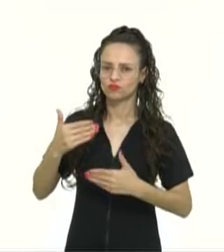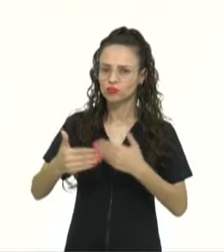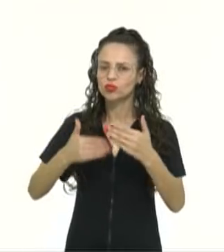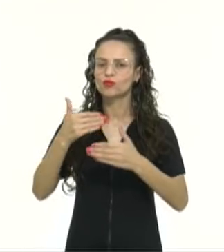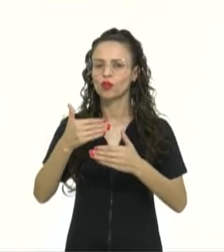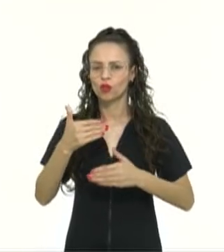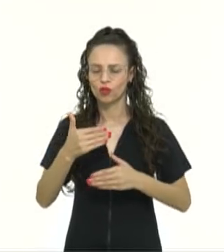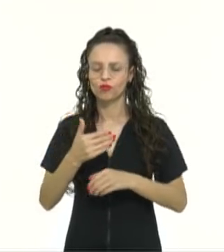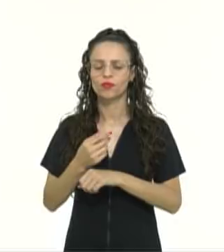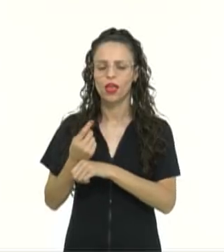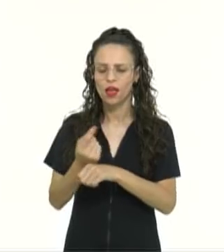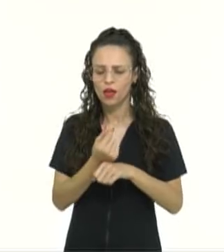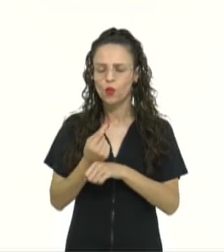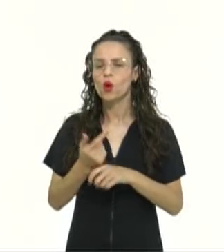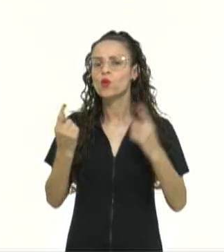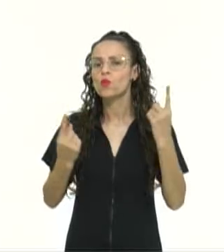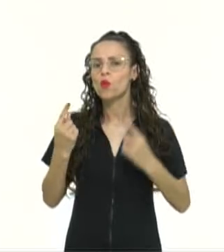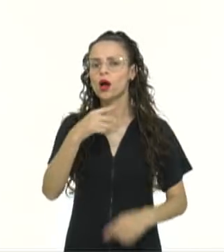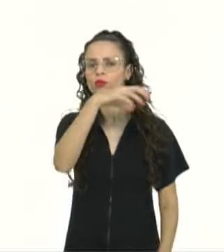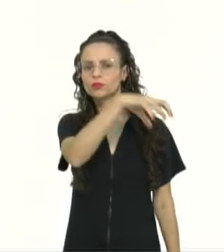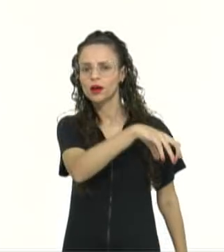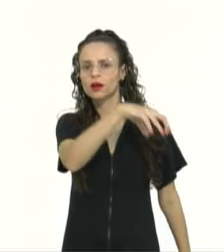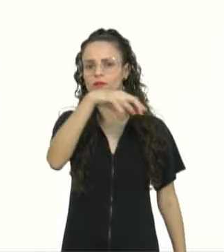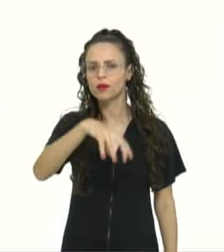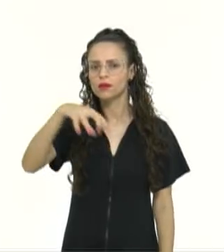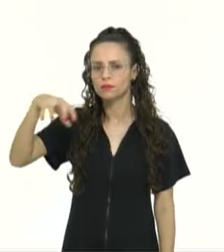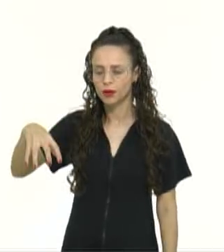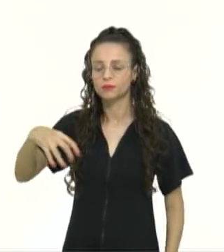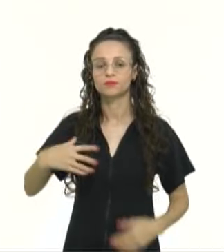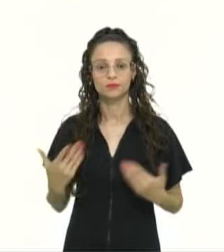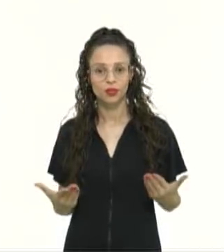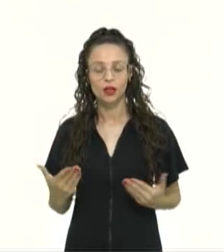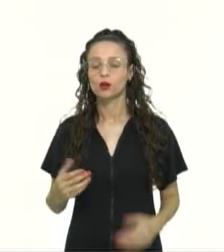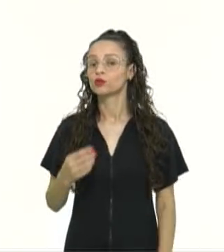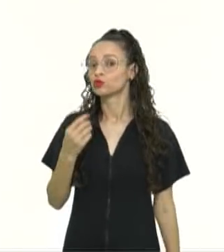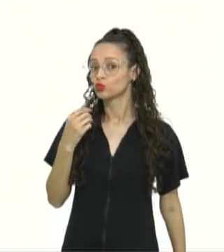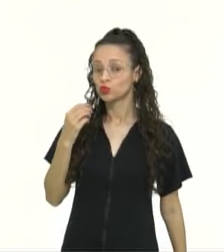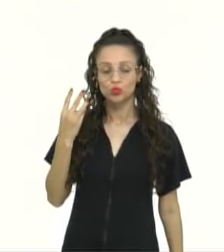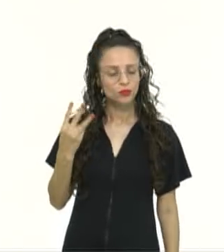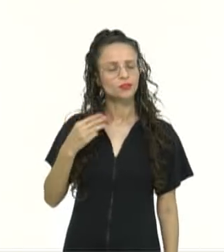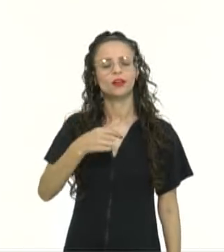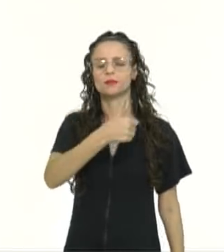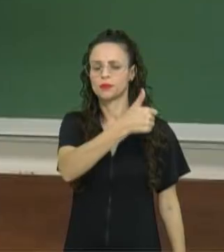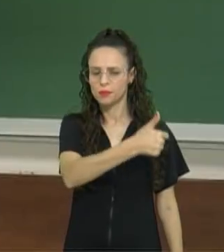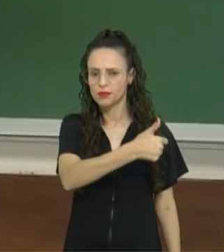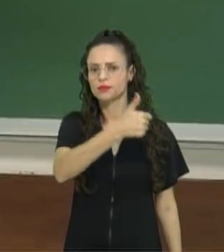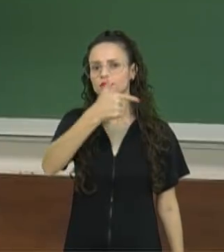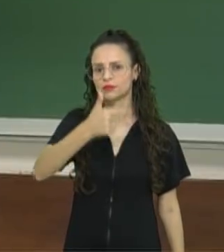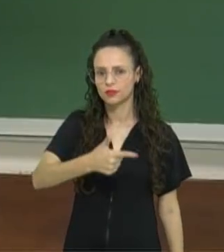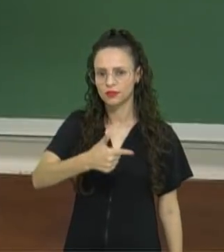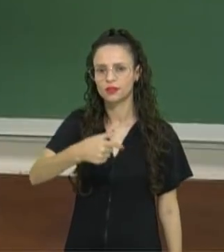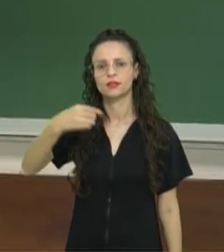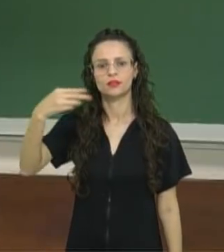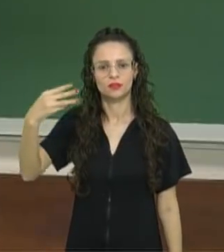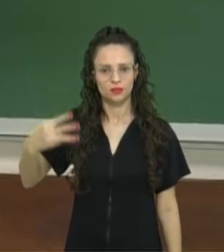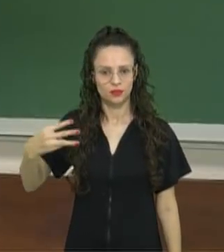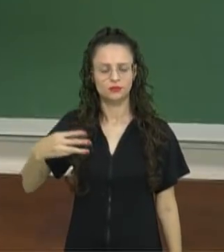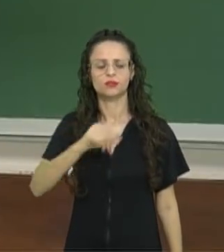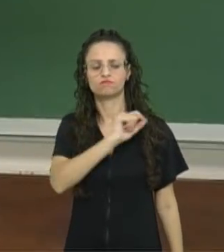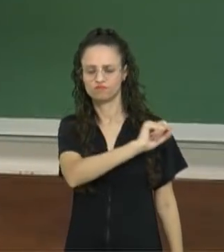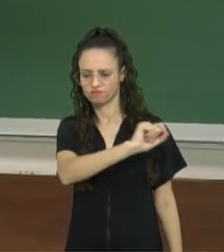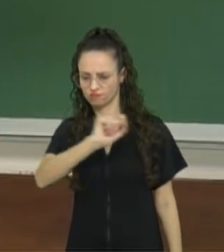território atividades de quais setores da economia? Então, dos 3 setores ali, né? Primário, secundário